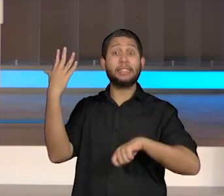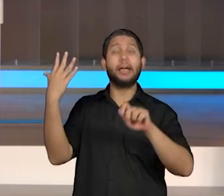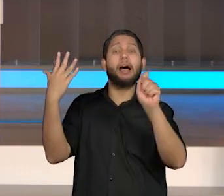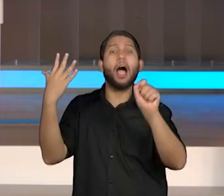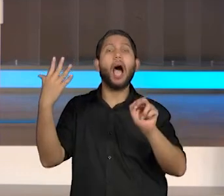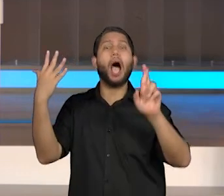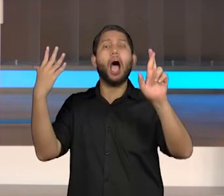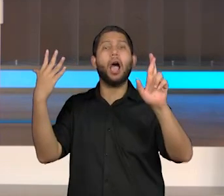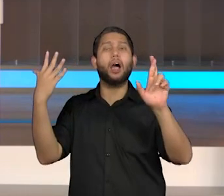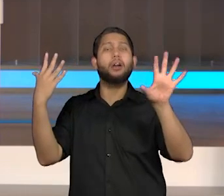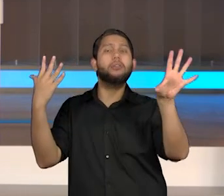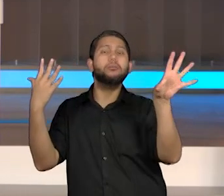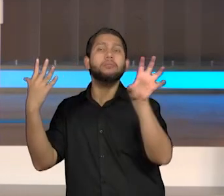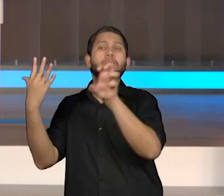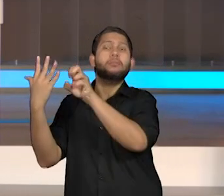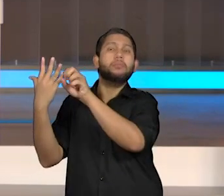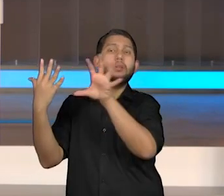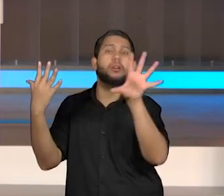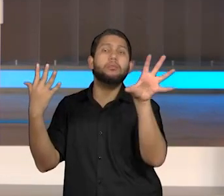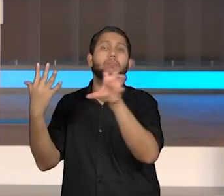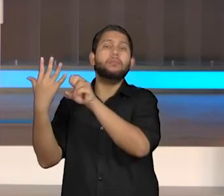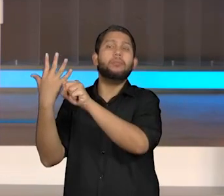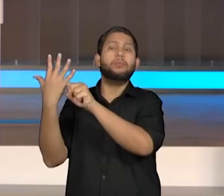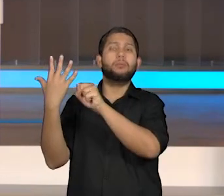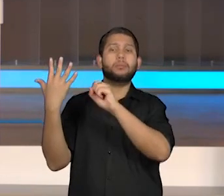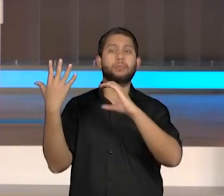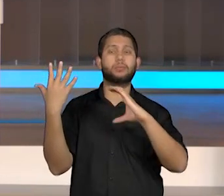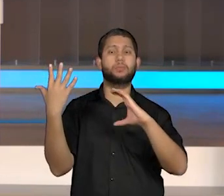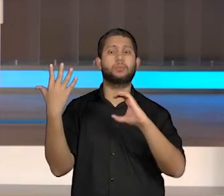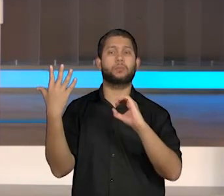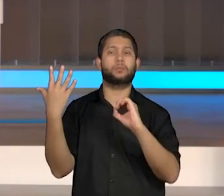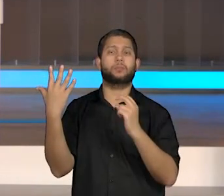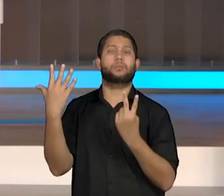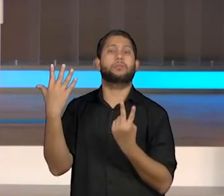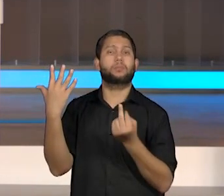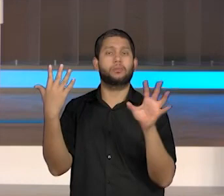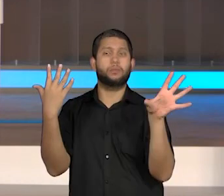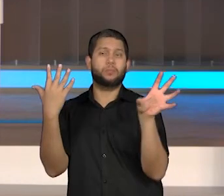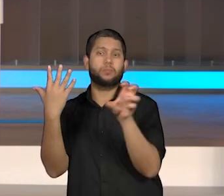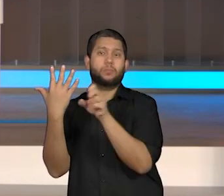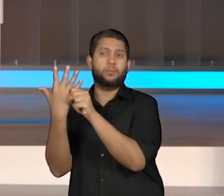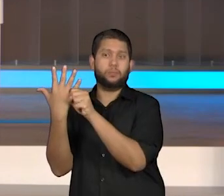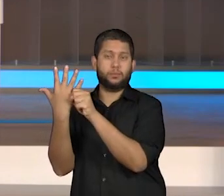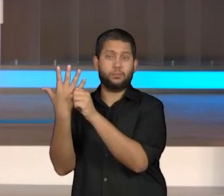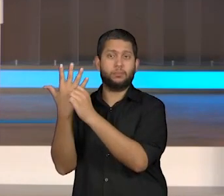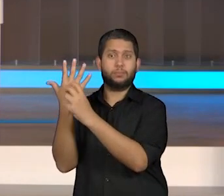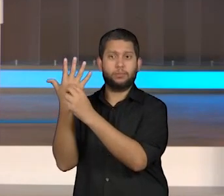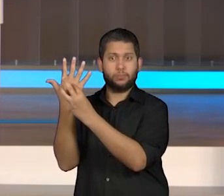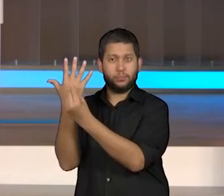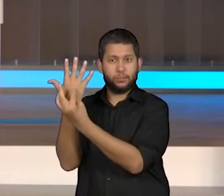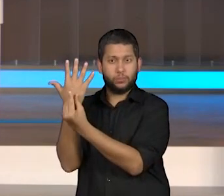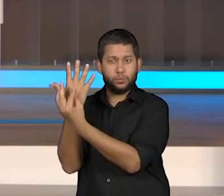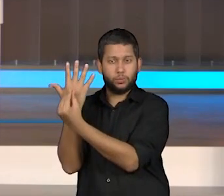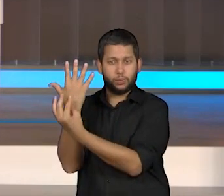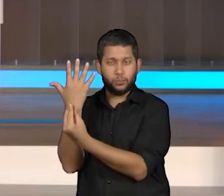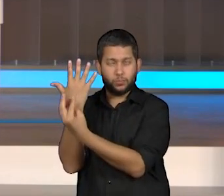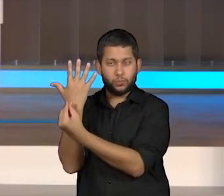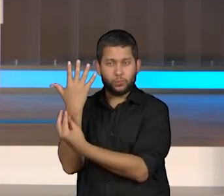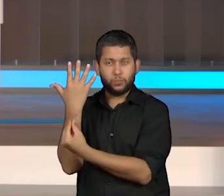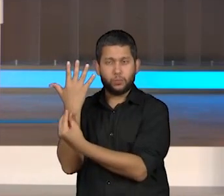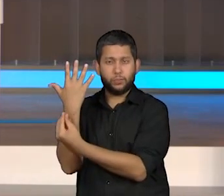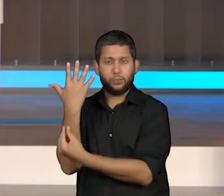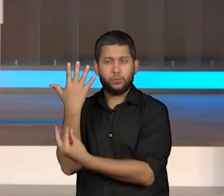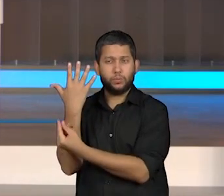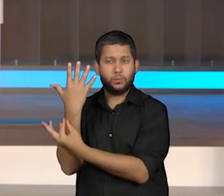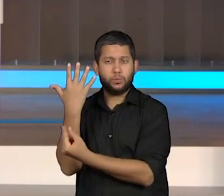para produzir o seu próprio alimento. Então, dentro da folha dela, lá as folhas captam a luz do sol, dióxido